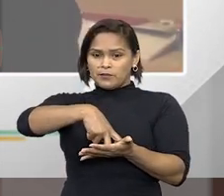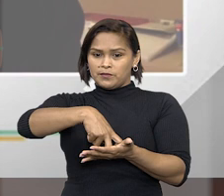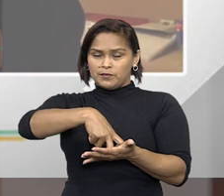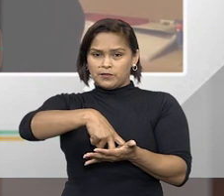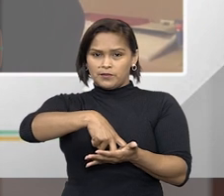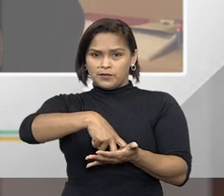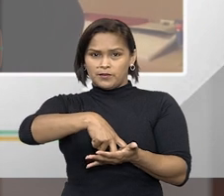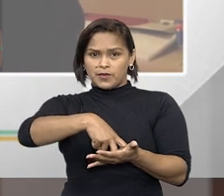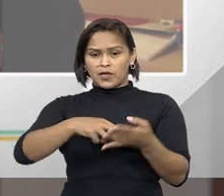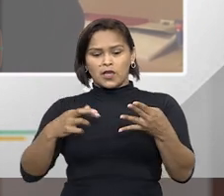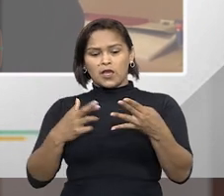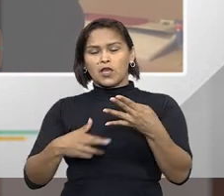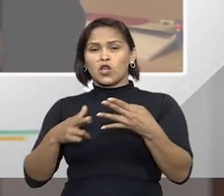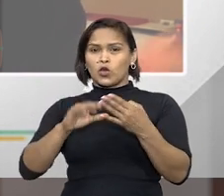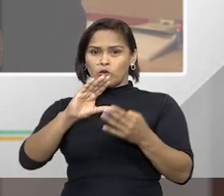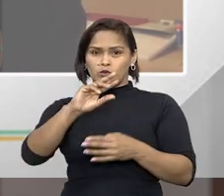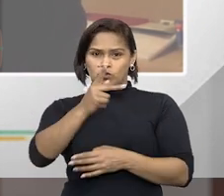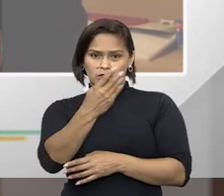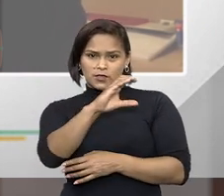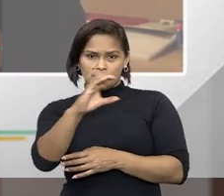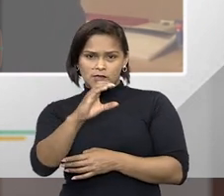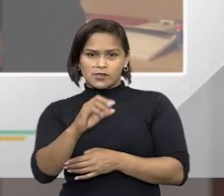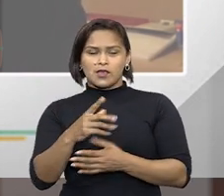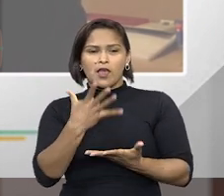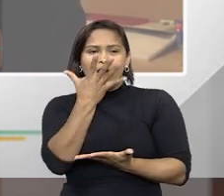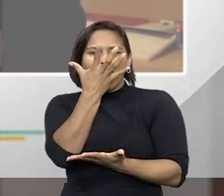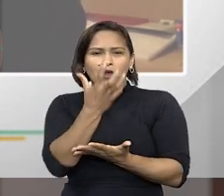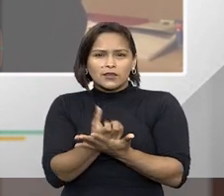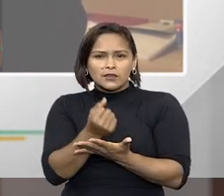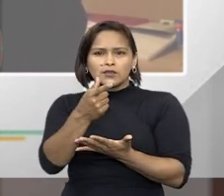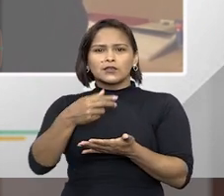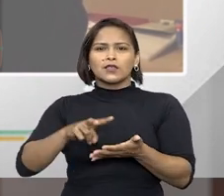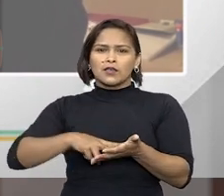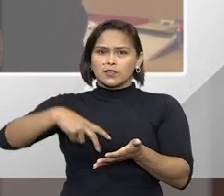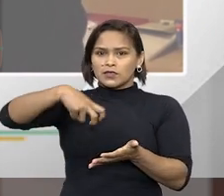corpus, a decisão adotada em matéria criminal, penal,